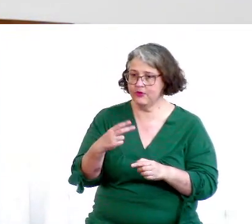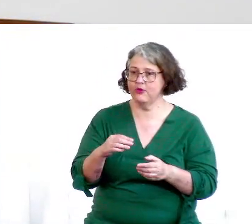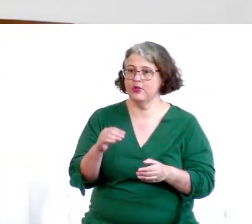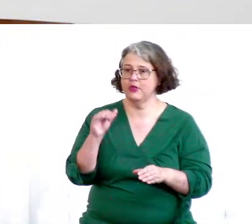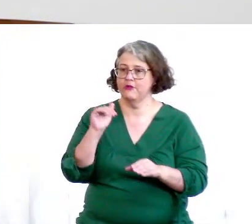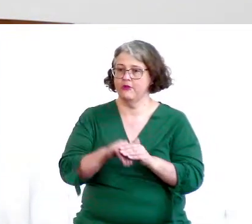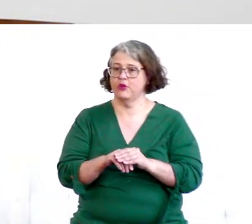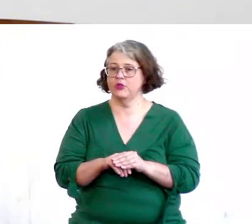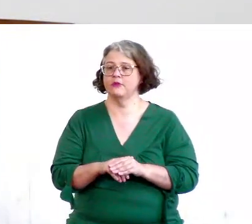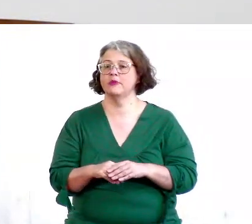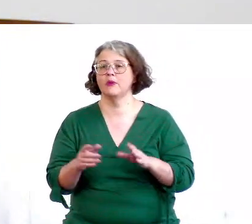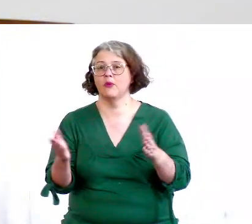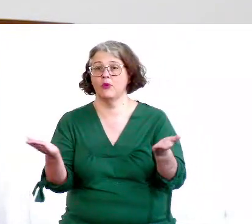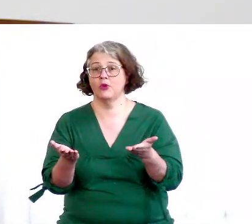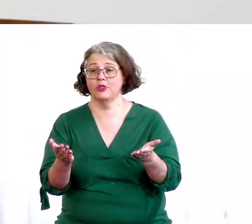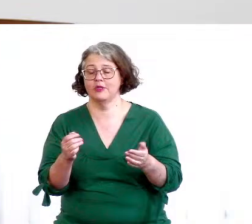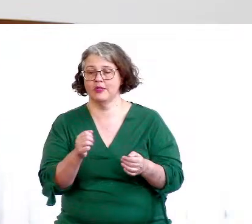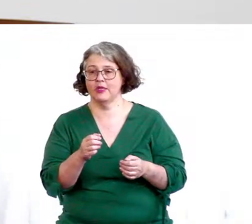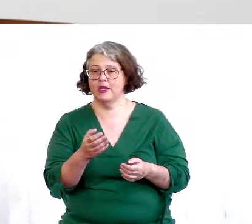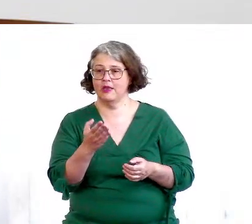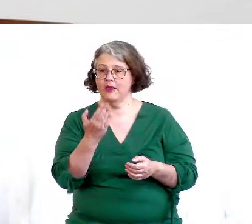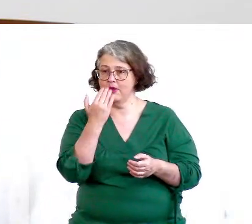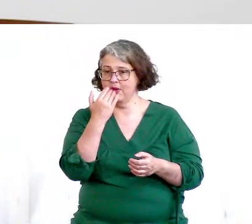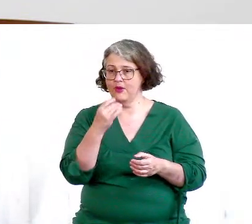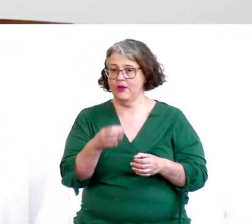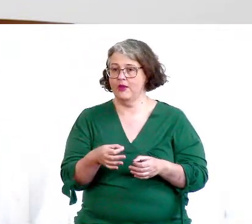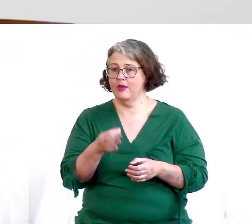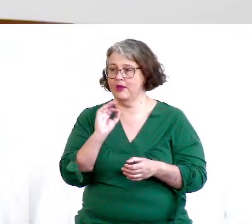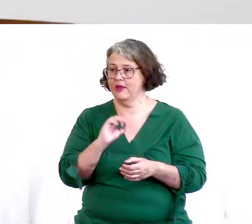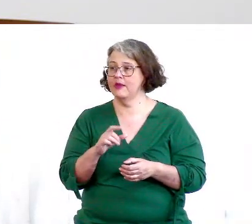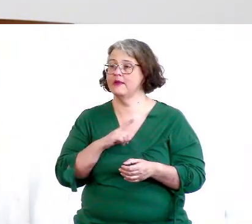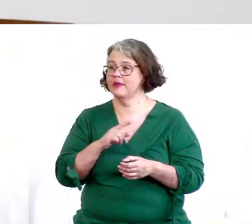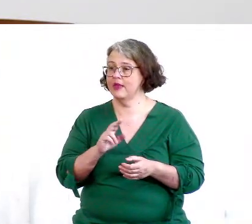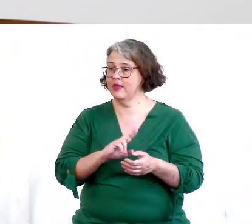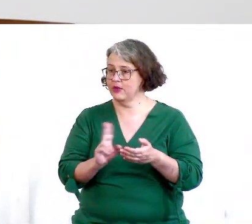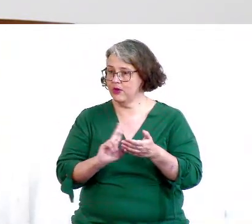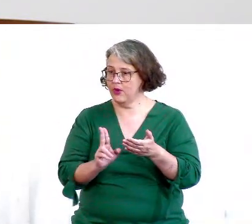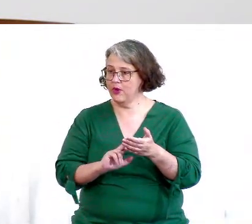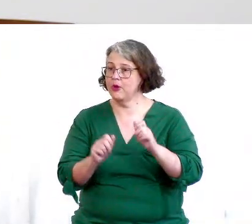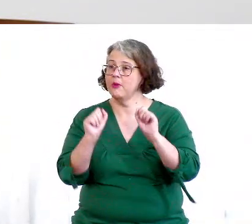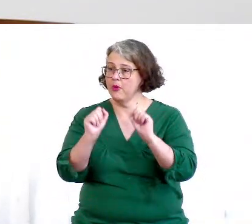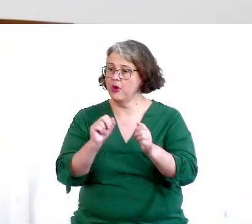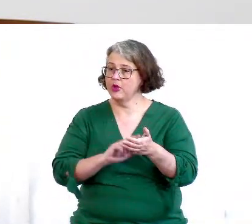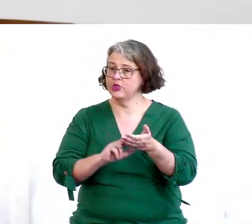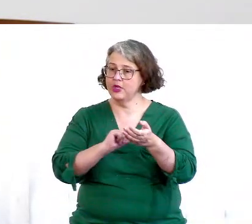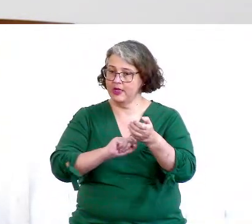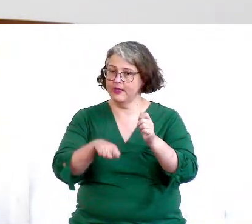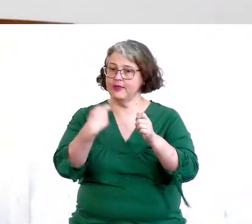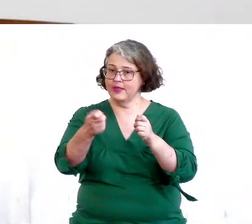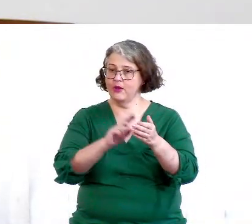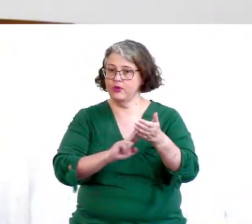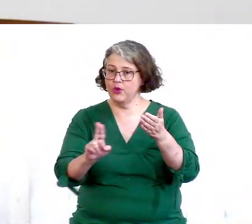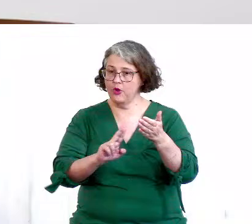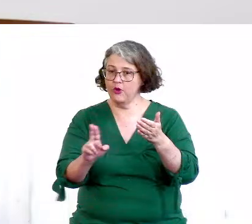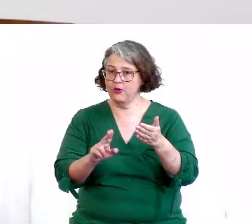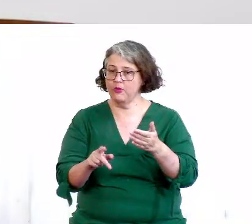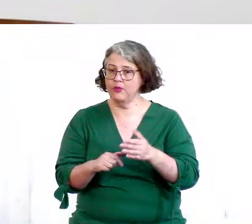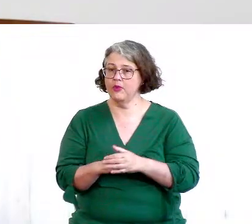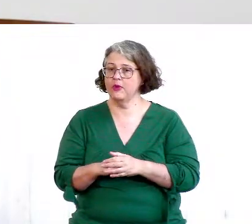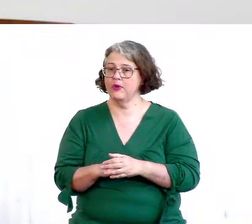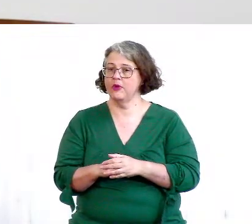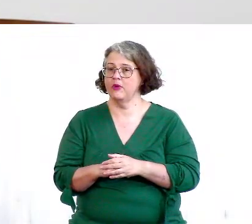almoço hoje então, eu não sei se ainda temos inscrições, se temos possibilidade de inscrições, se alguém souber e quiser me falar, me